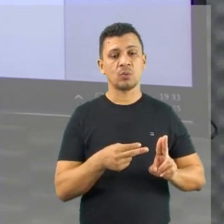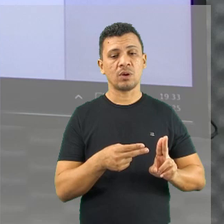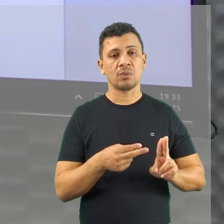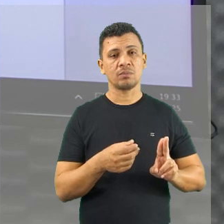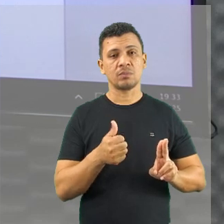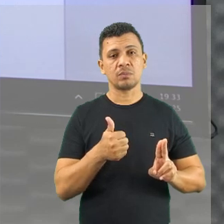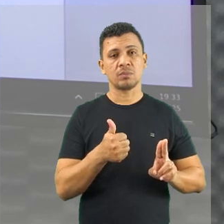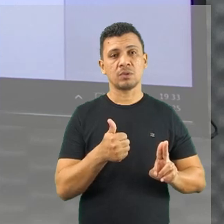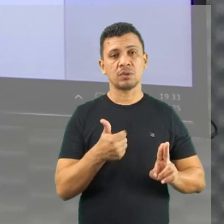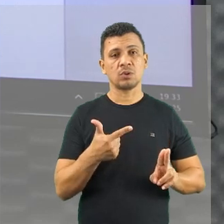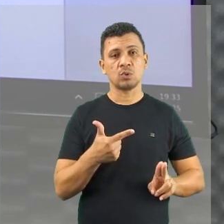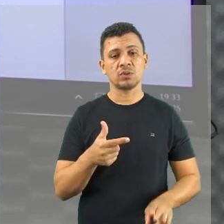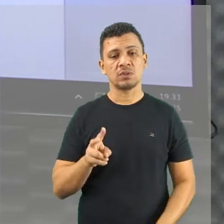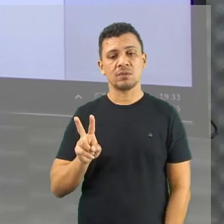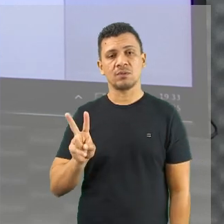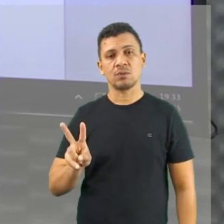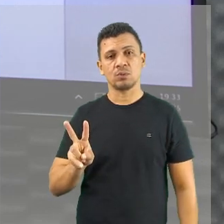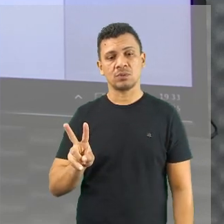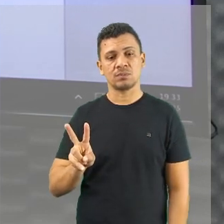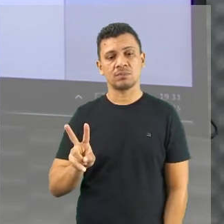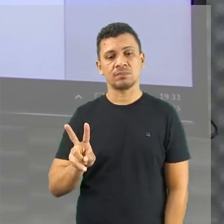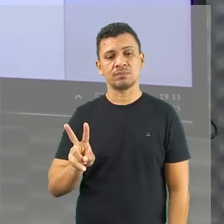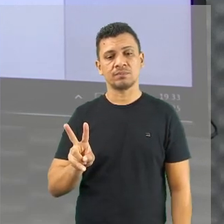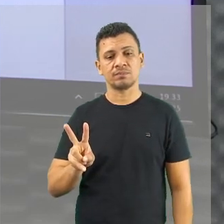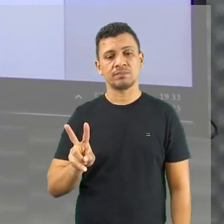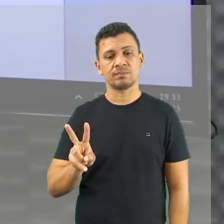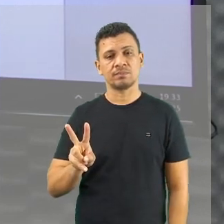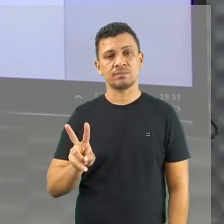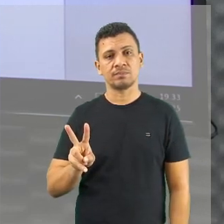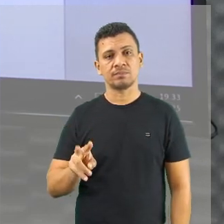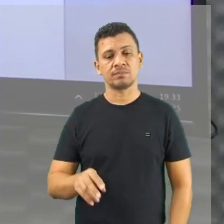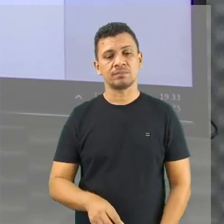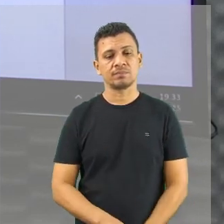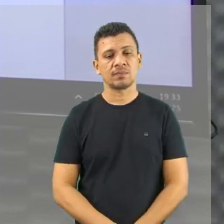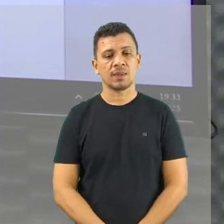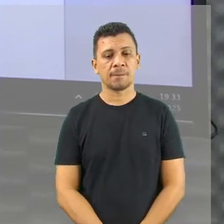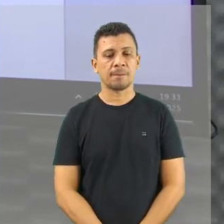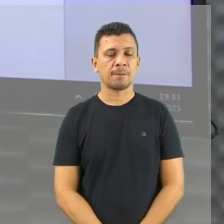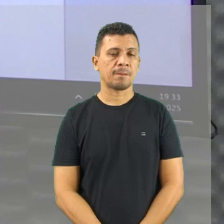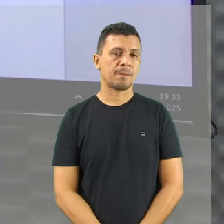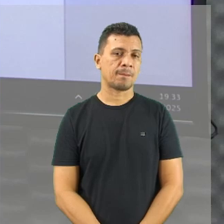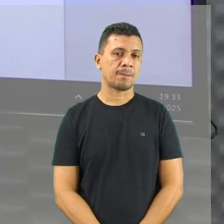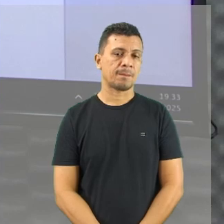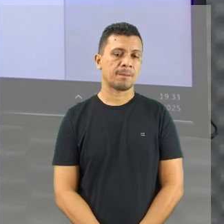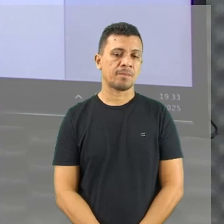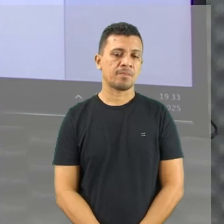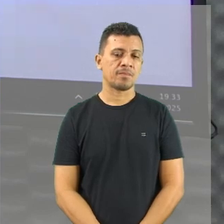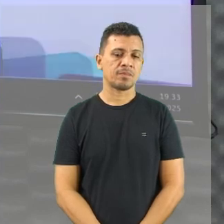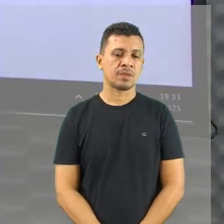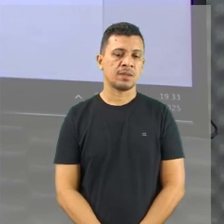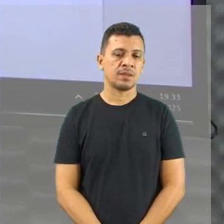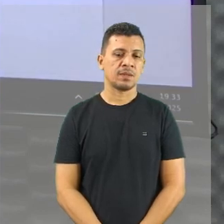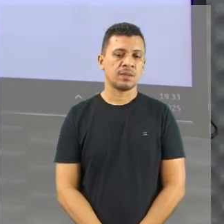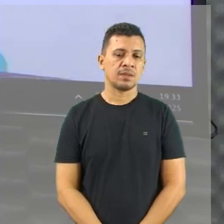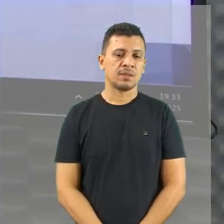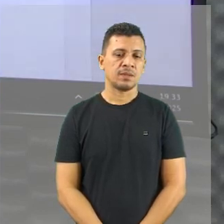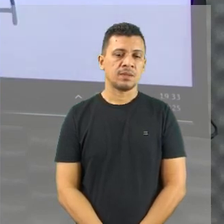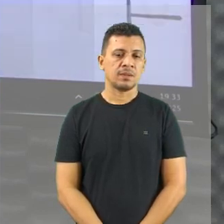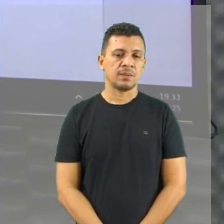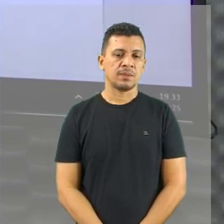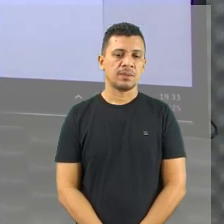bateria, a tensão da bateria é 12 volts. Pronto.